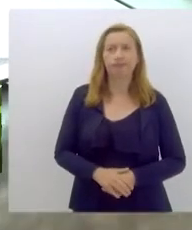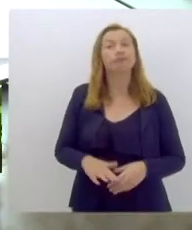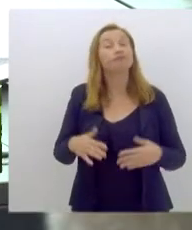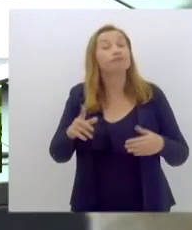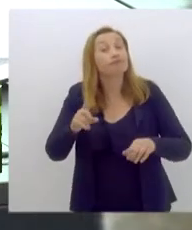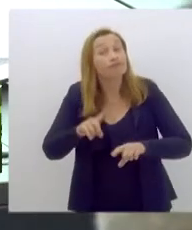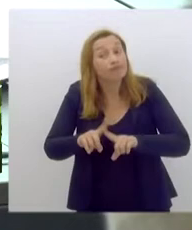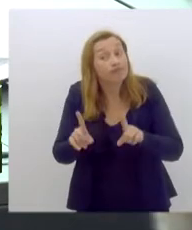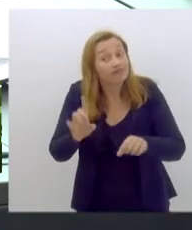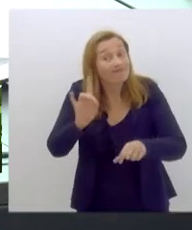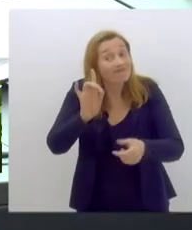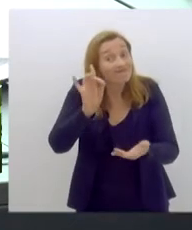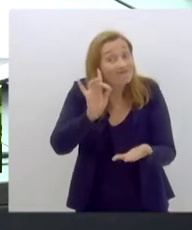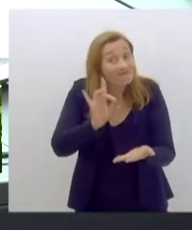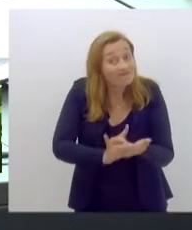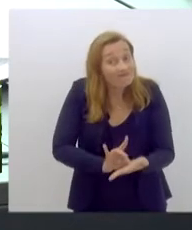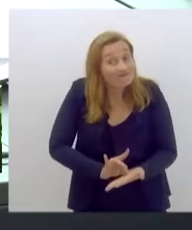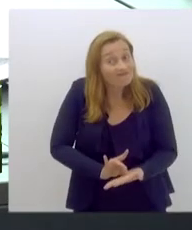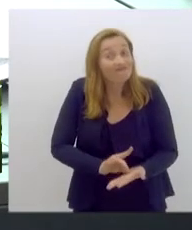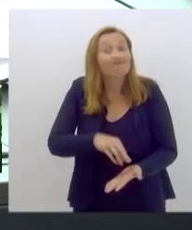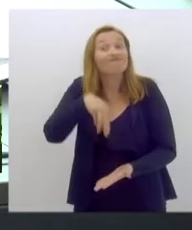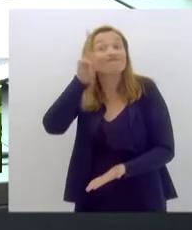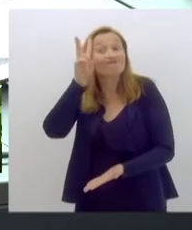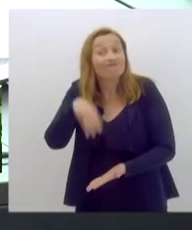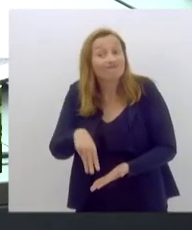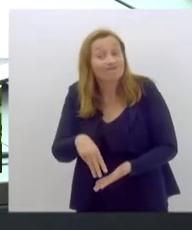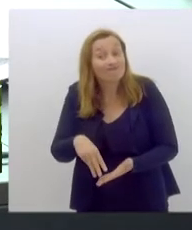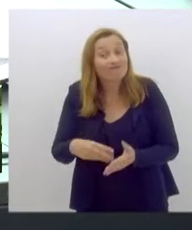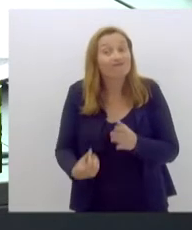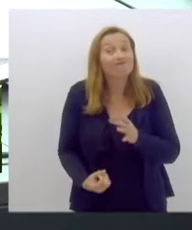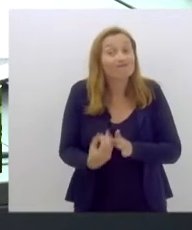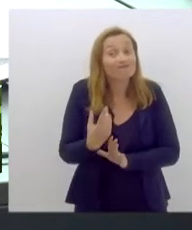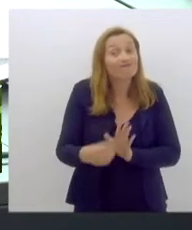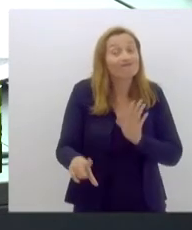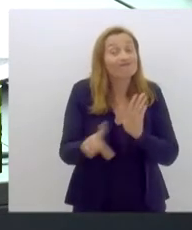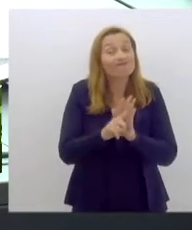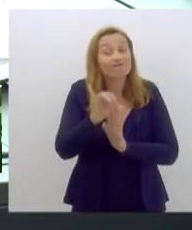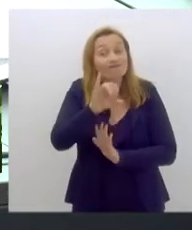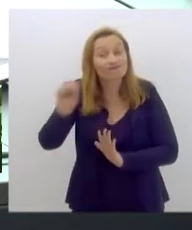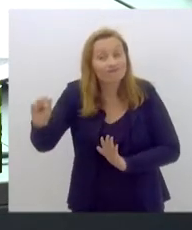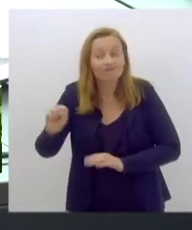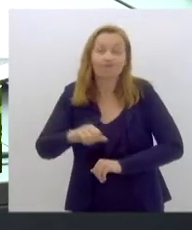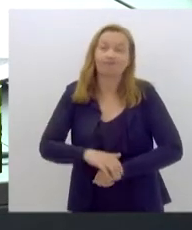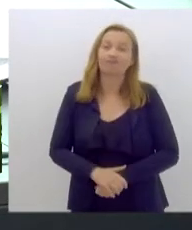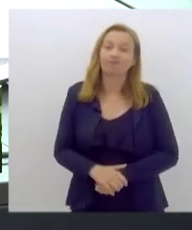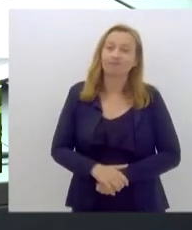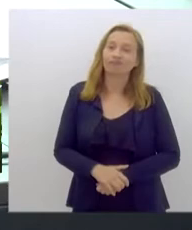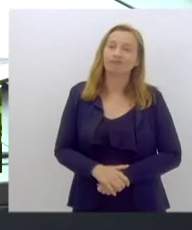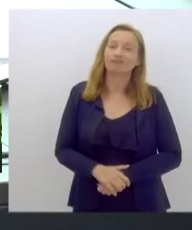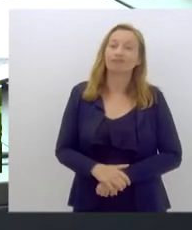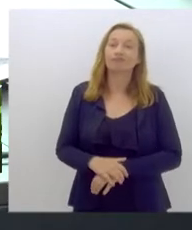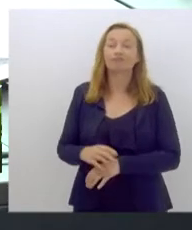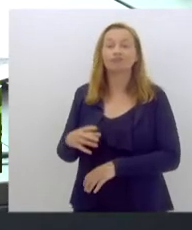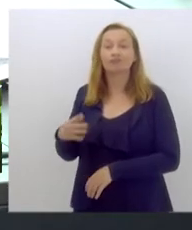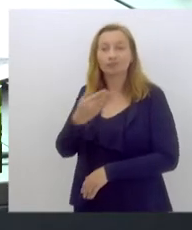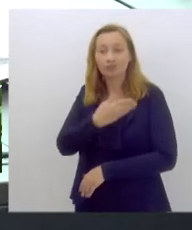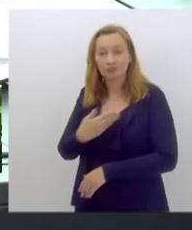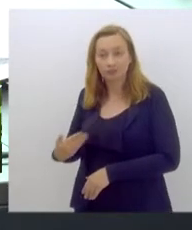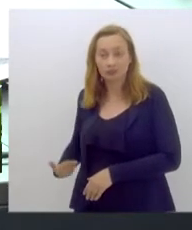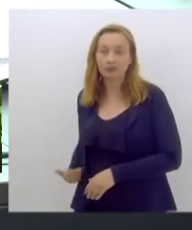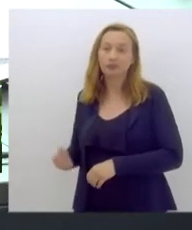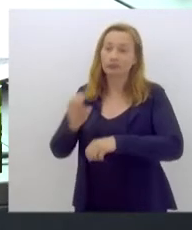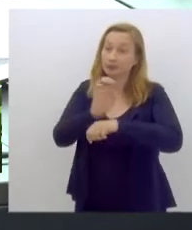na verdade, quem legisla sobre ICMS são os governadores dos